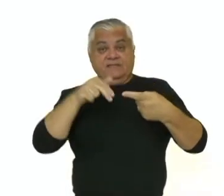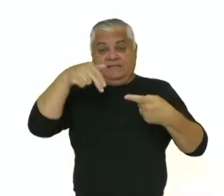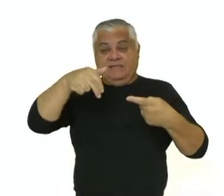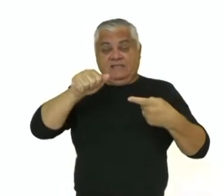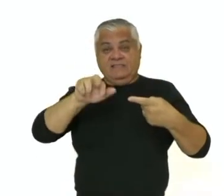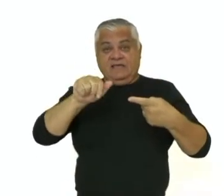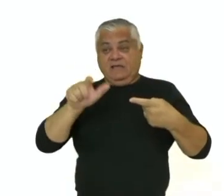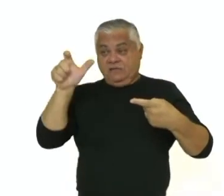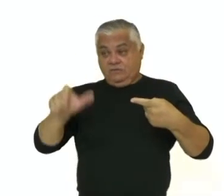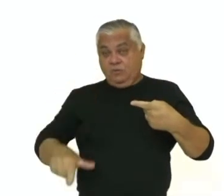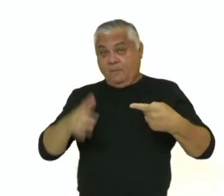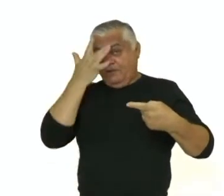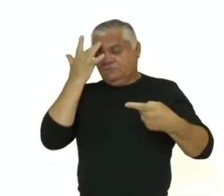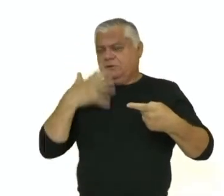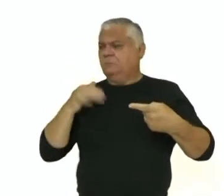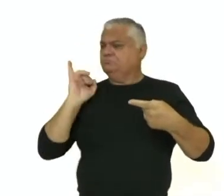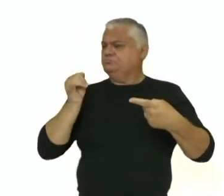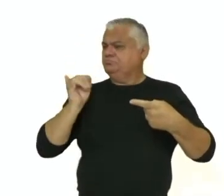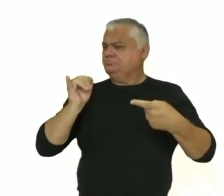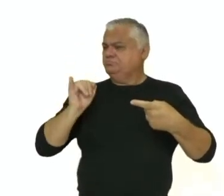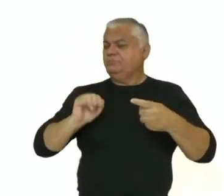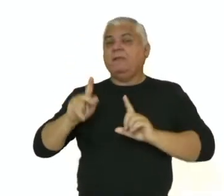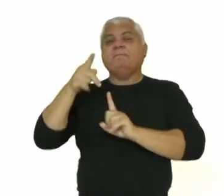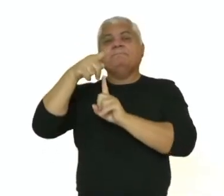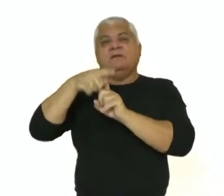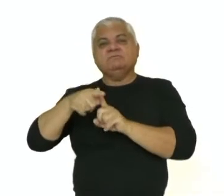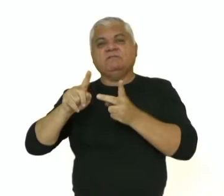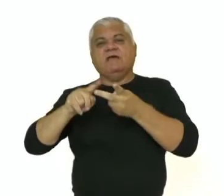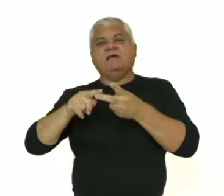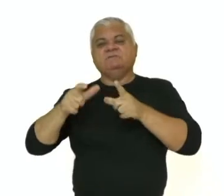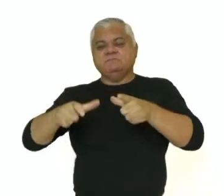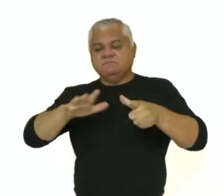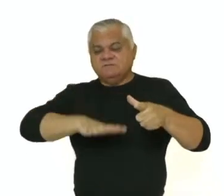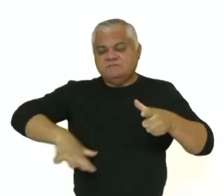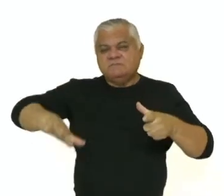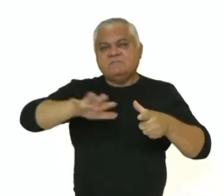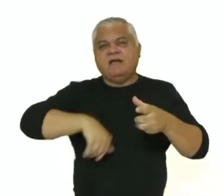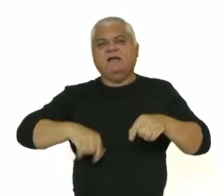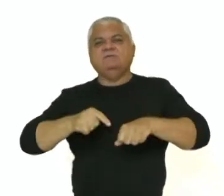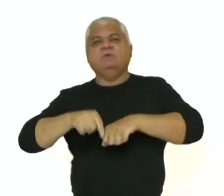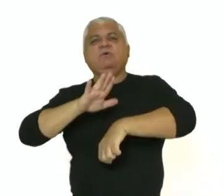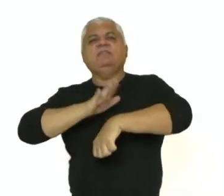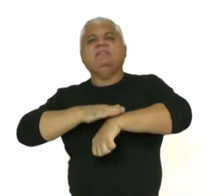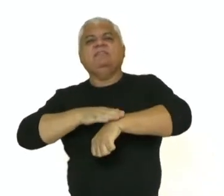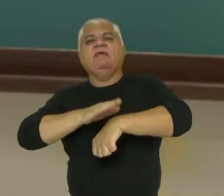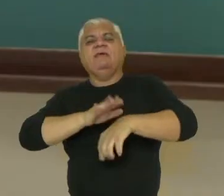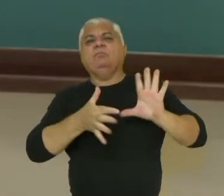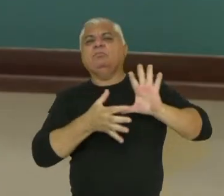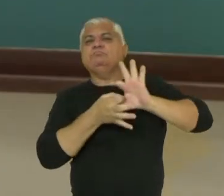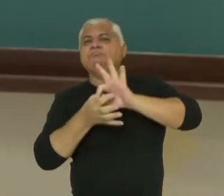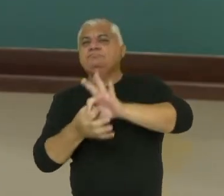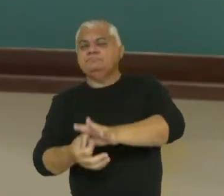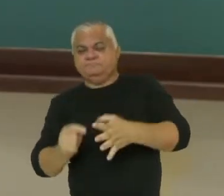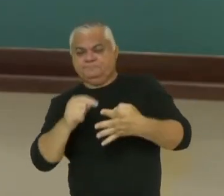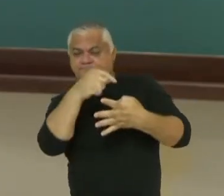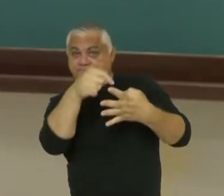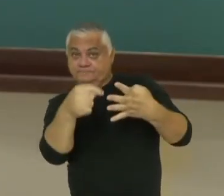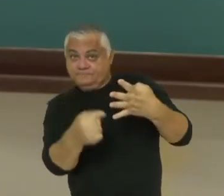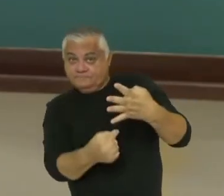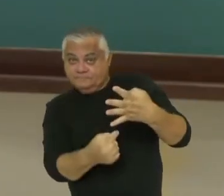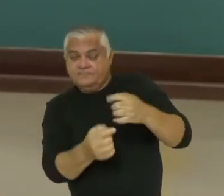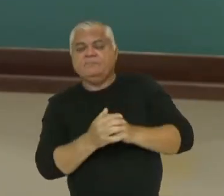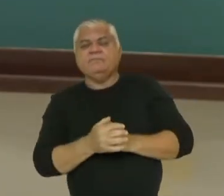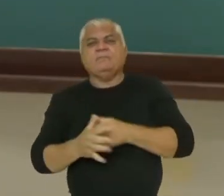narrador, personagem, espaço, tempo e enredo. E o conto o que é? Em relação a